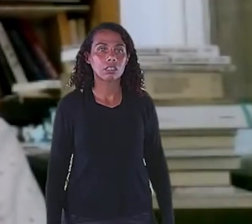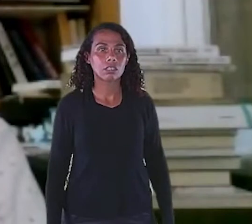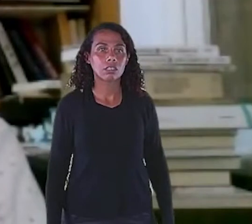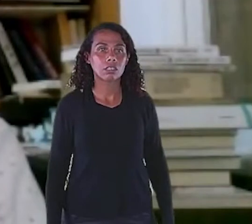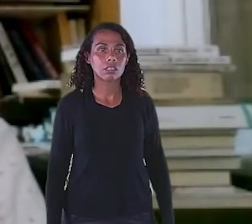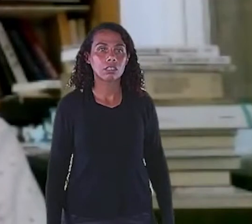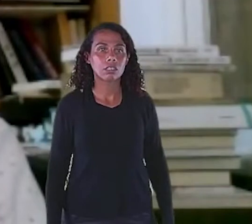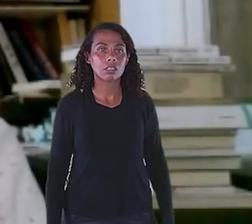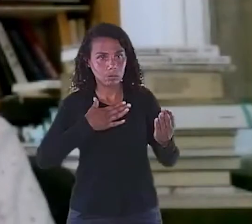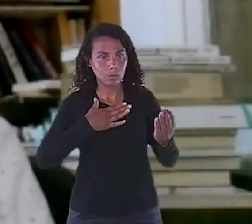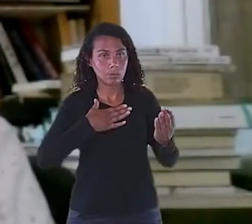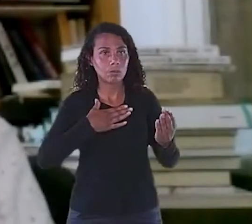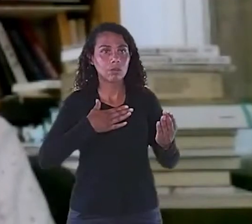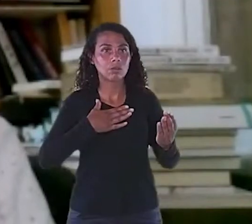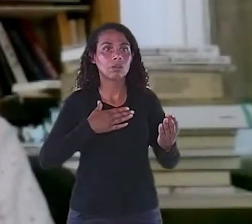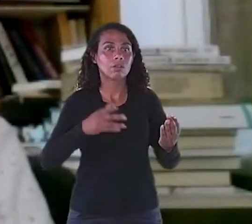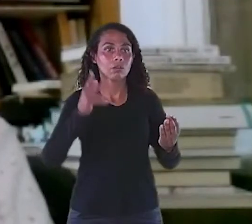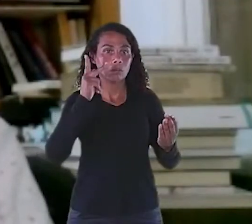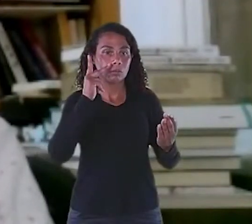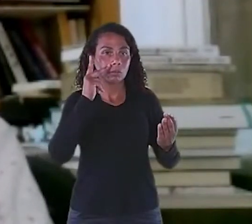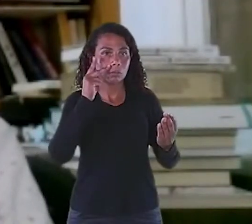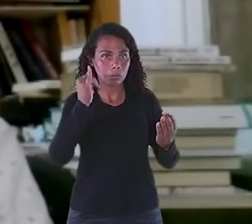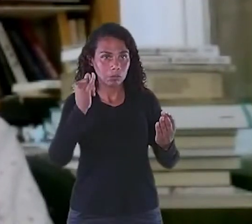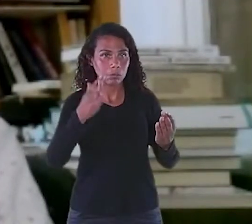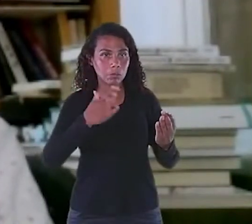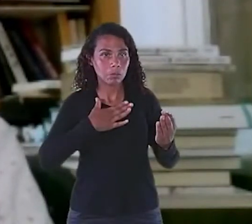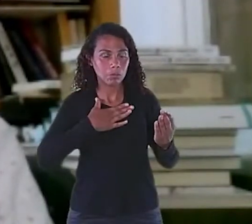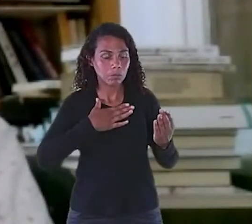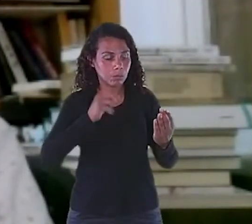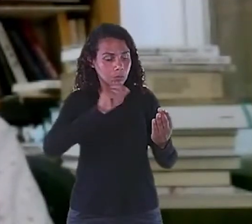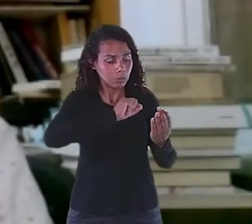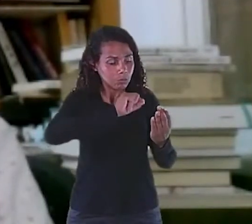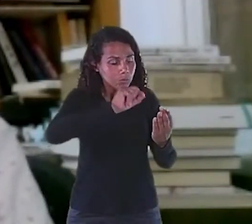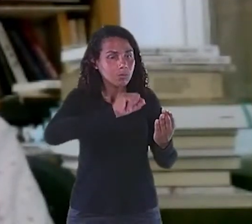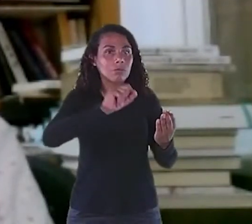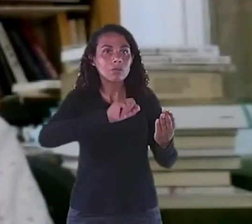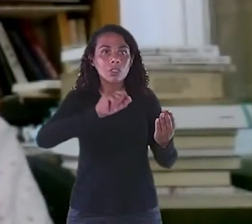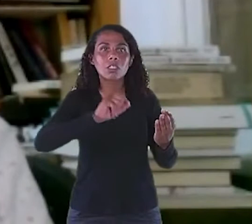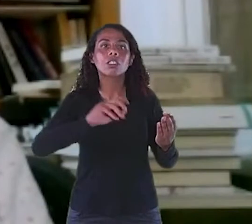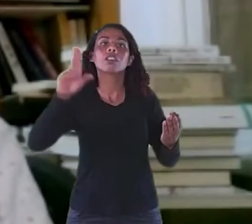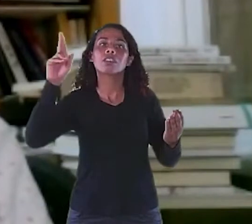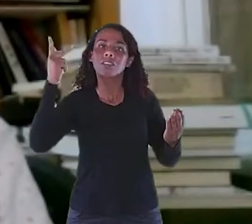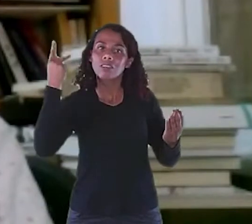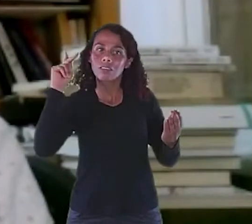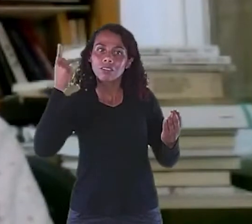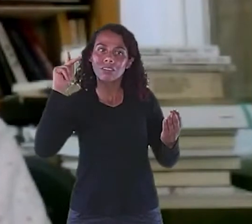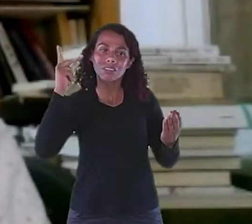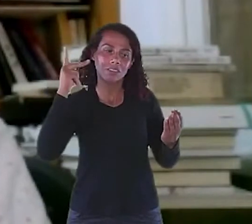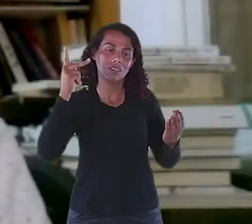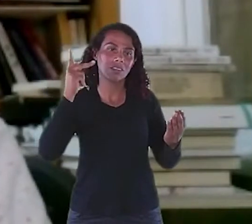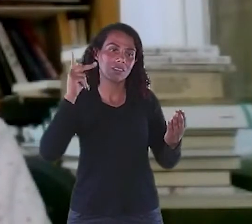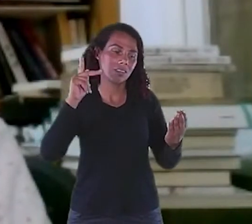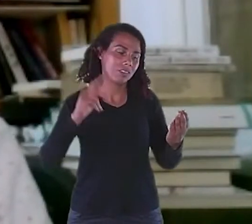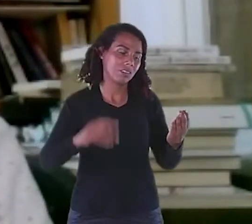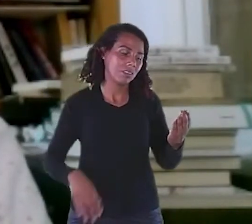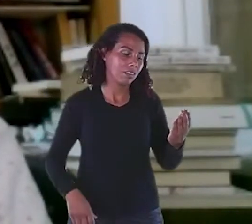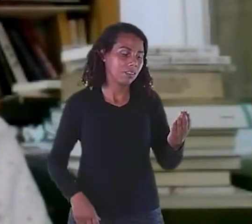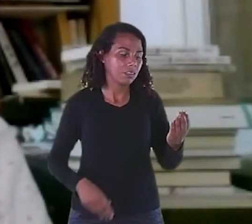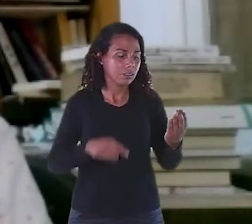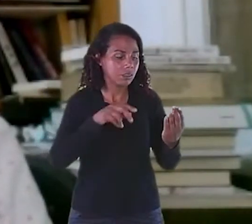ele. Tá gozado? O escritor resolve uma coisa como? Escrevendo. Né? Eu não sabia que eu estava